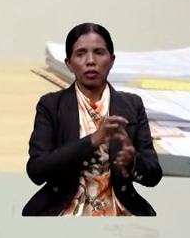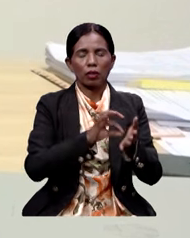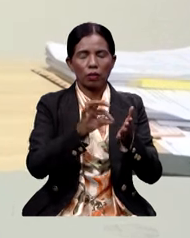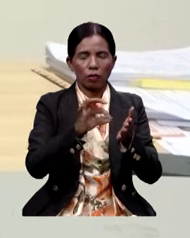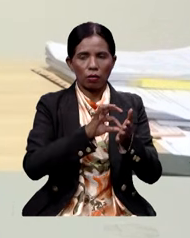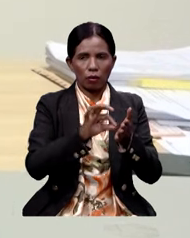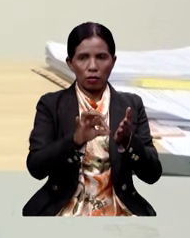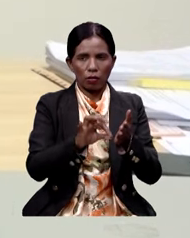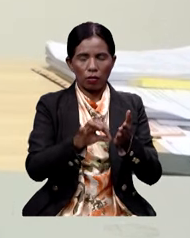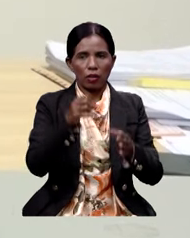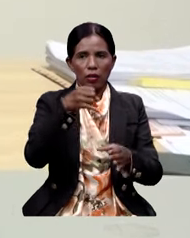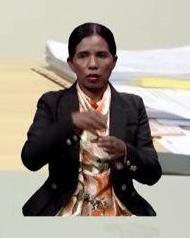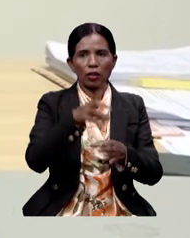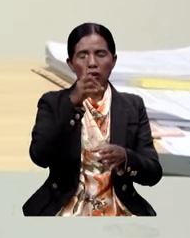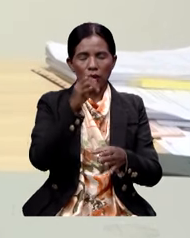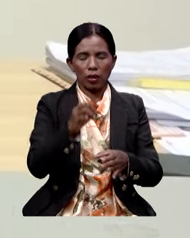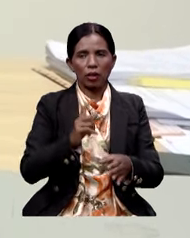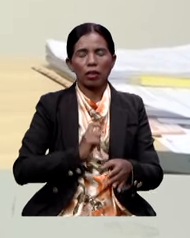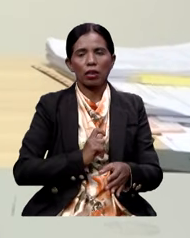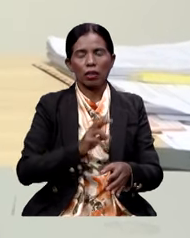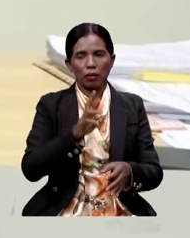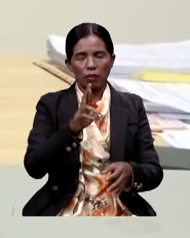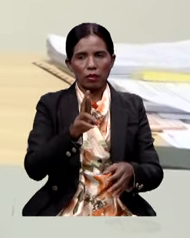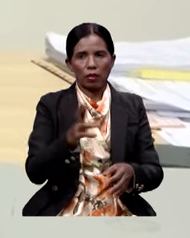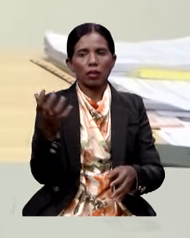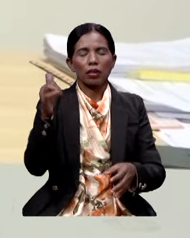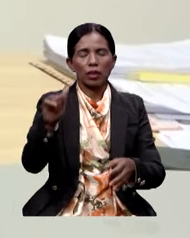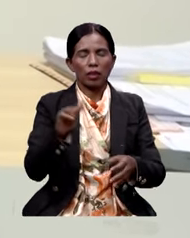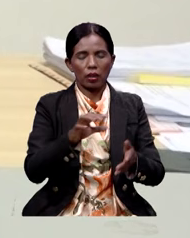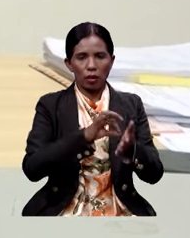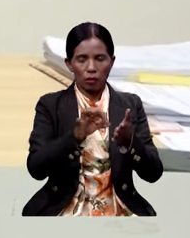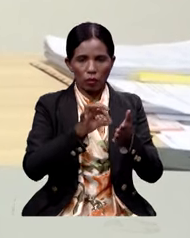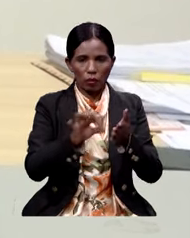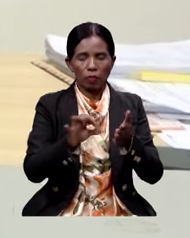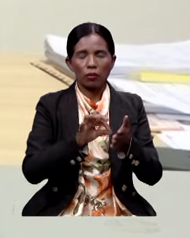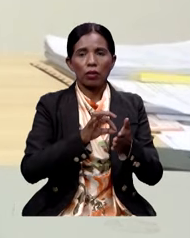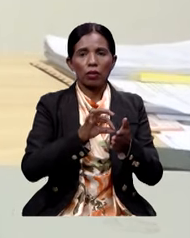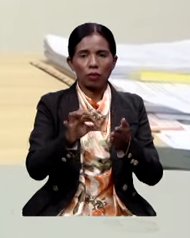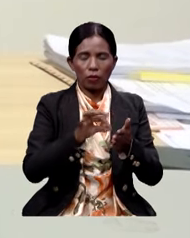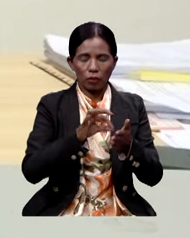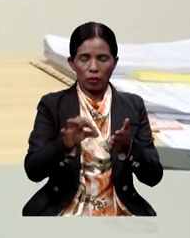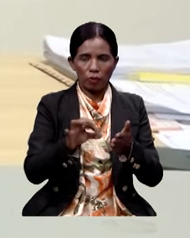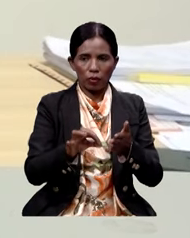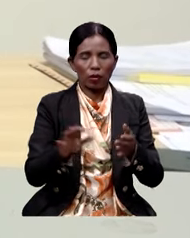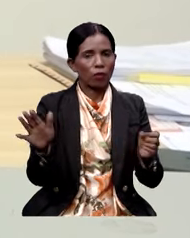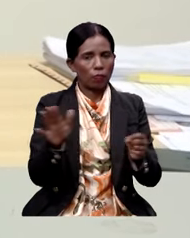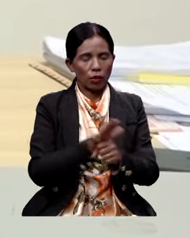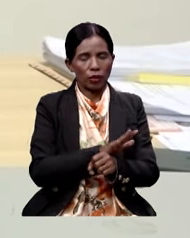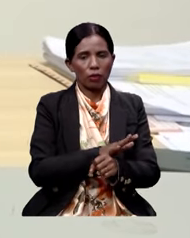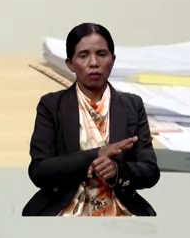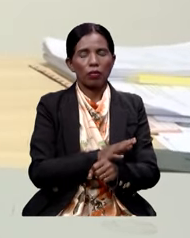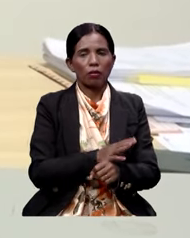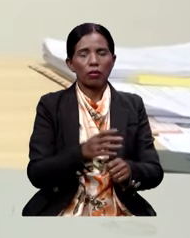mos, inclui Dili Tibarnaba, Sirnia Sapa, matrícula original. Completo tona tamba ne